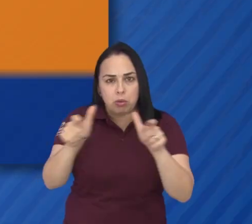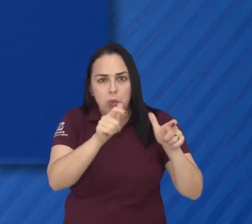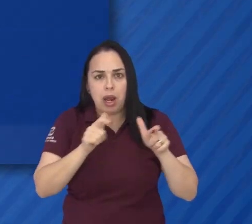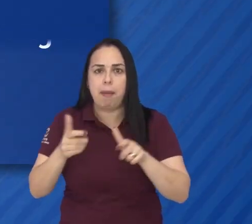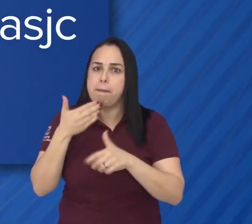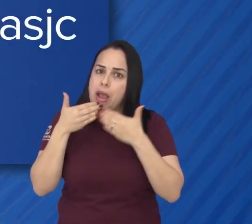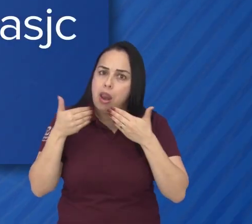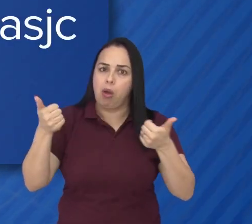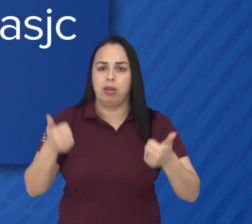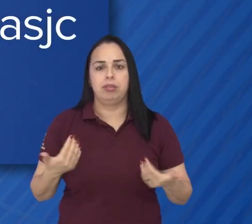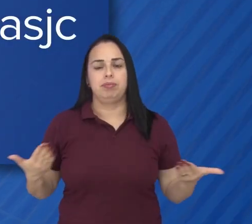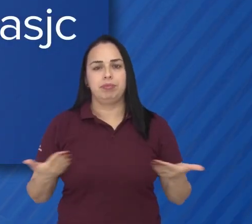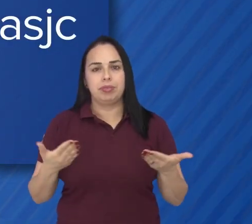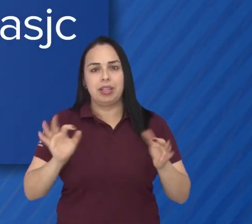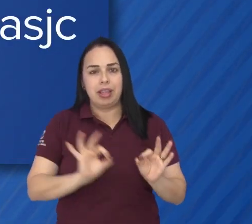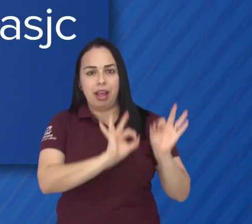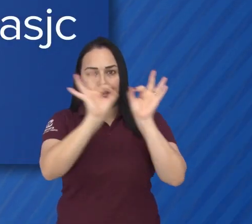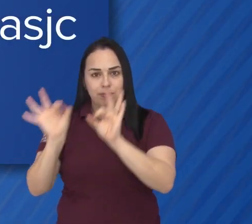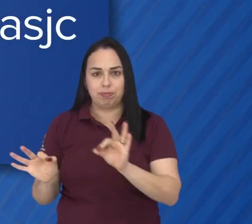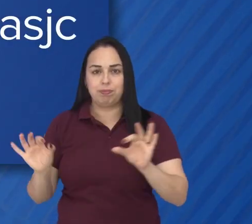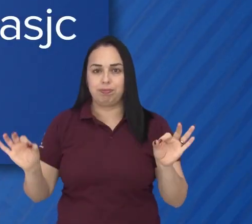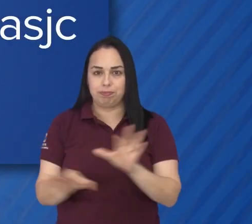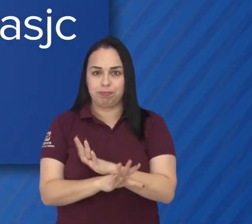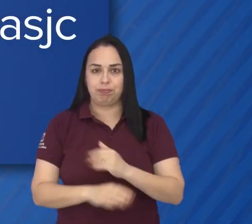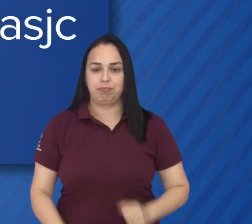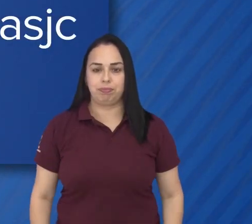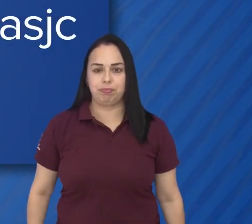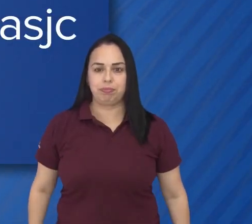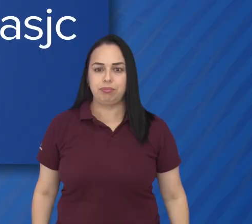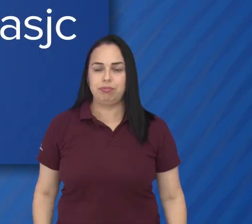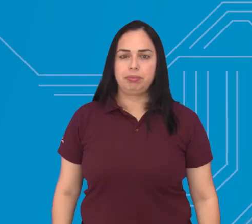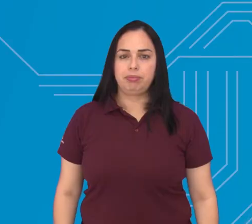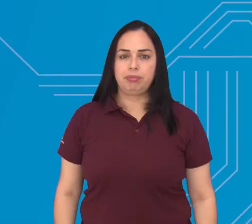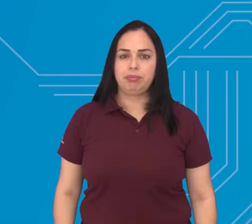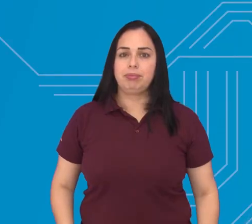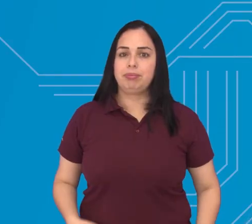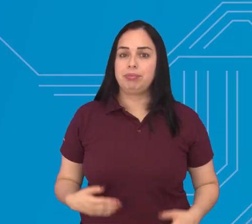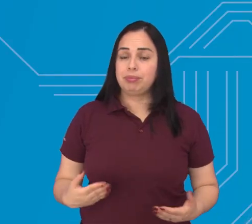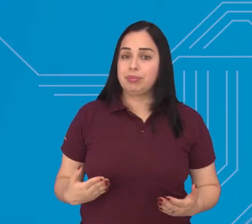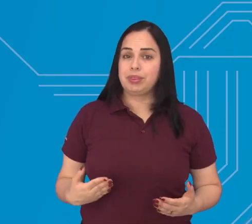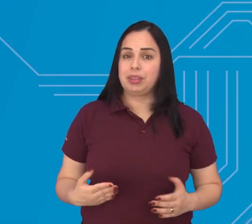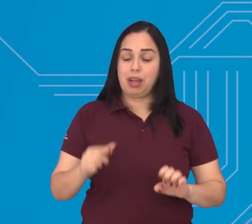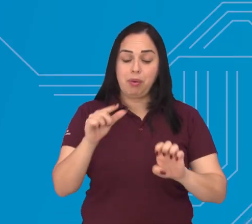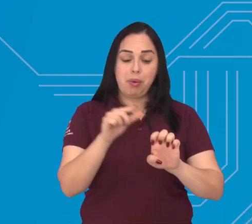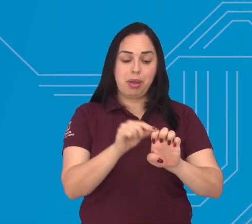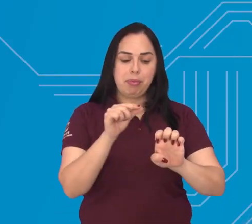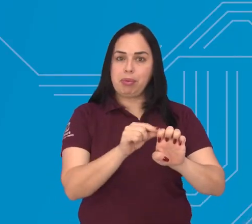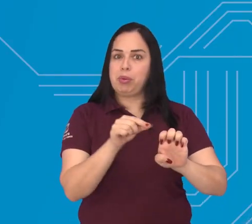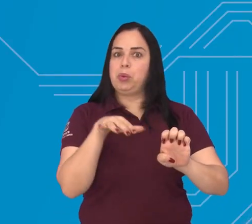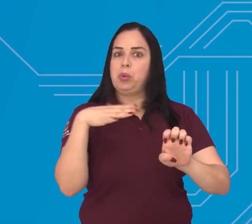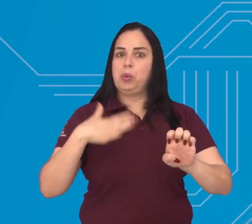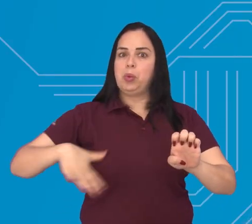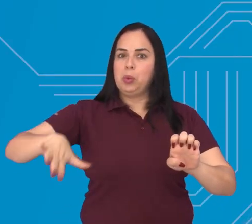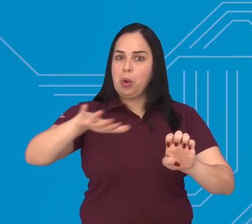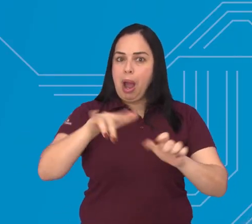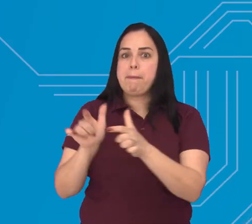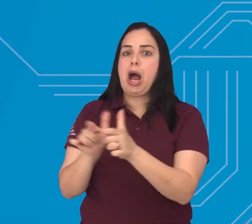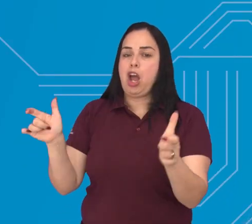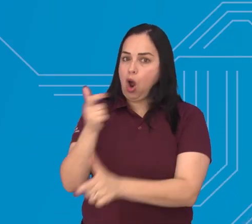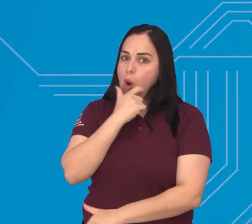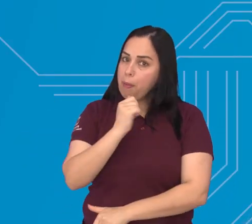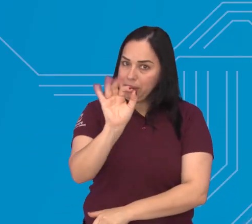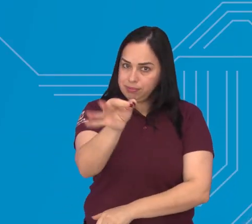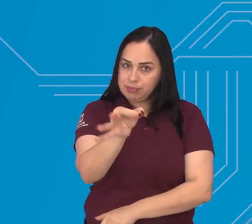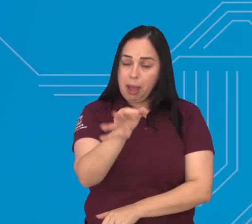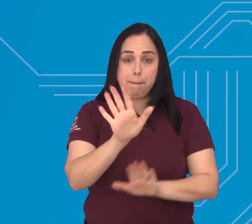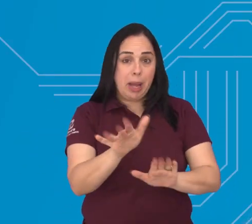cidade. A sessão na íntegra você confere no nosso canal do YouTube. E o empreendedorismo ainda é um ramo dominado pelos